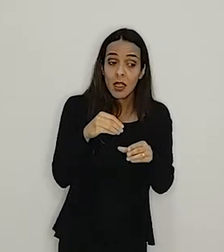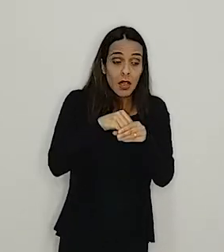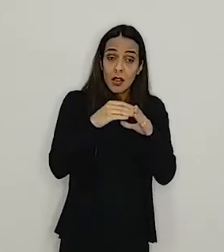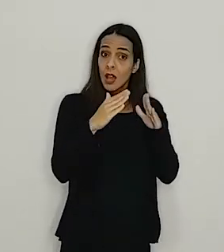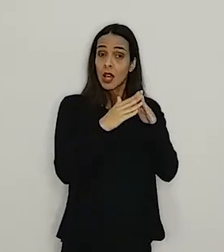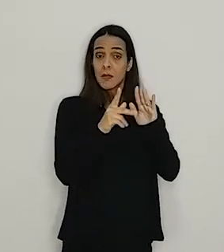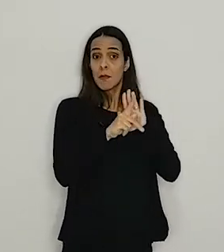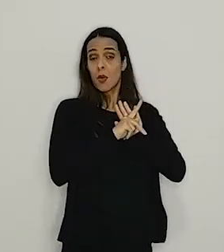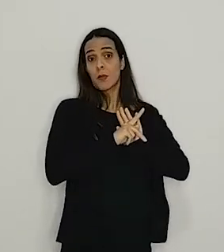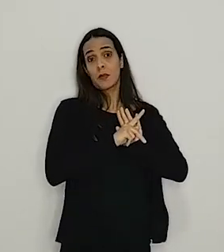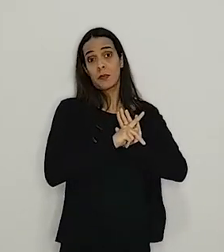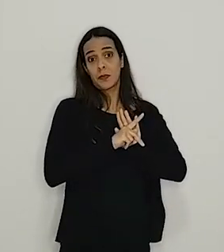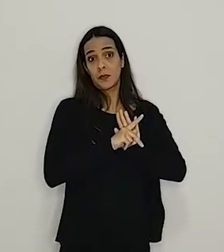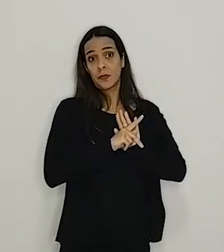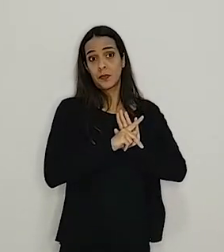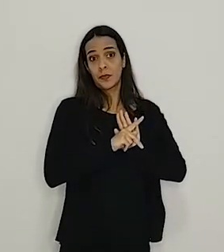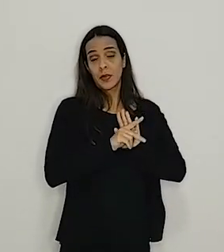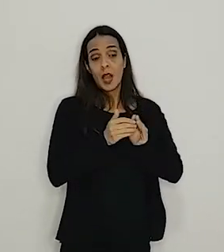nossa própria casa.